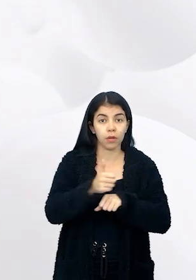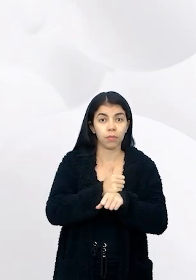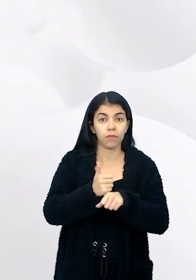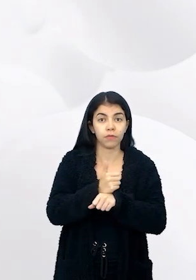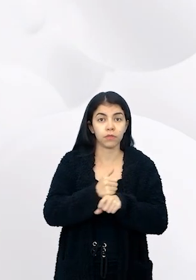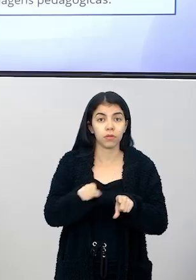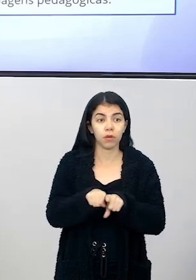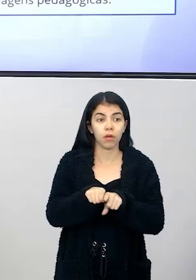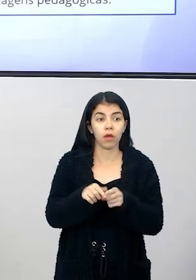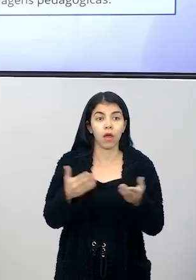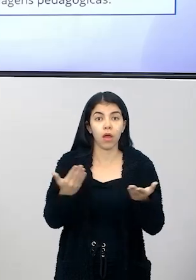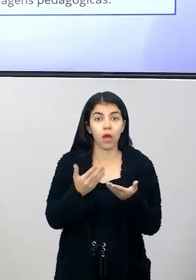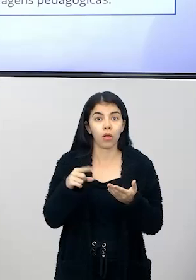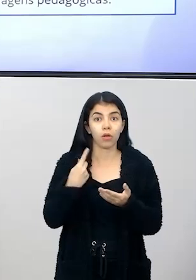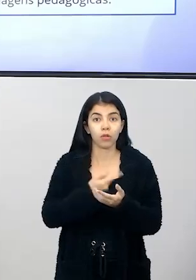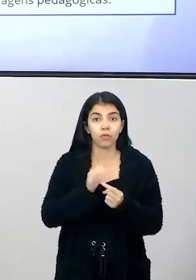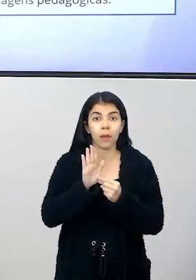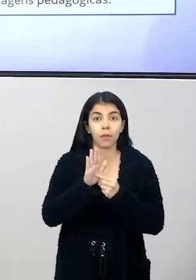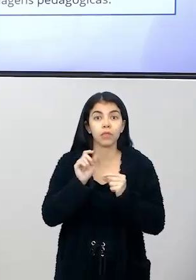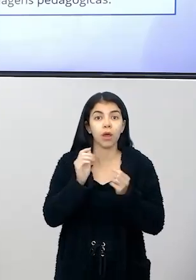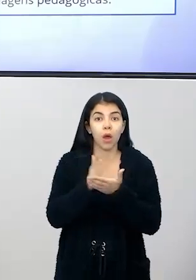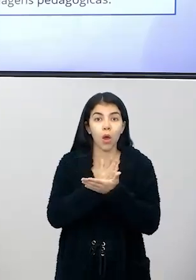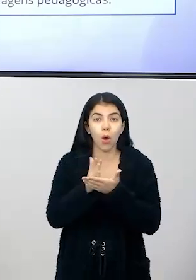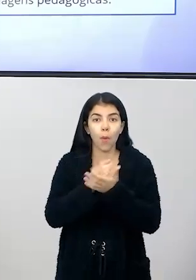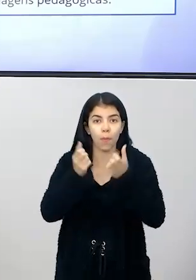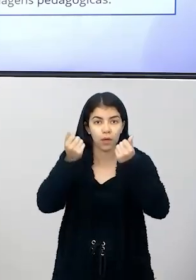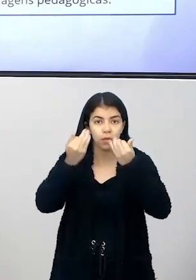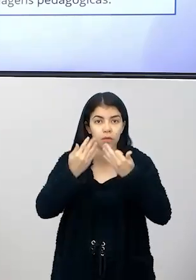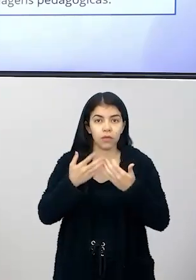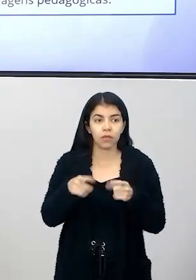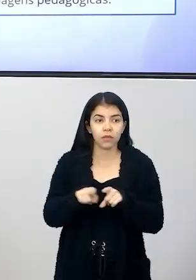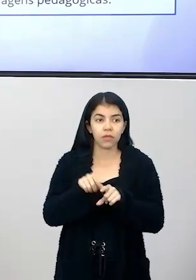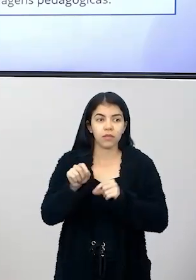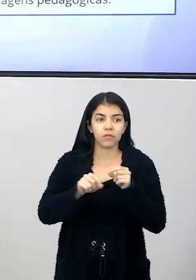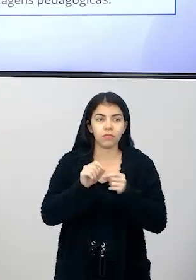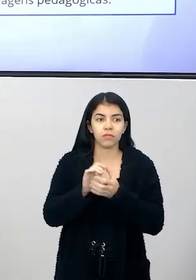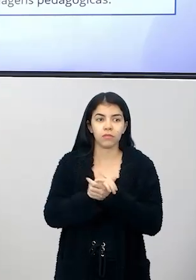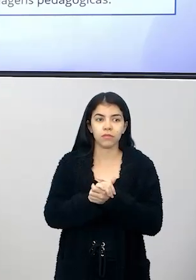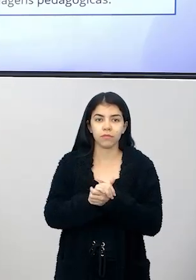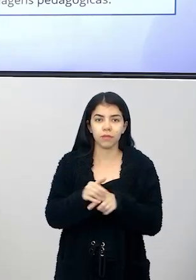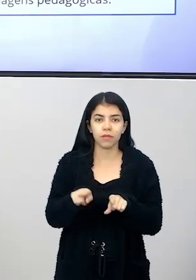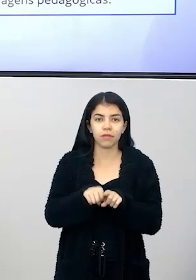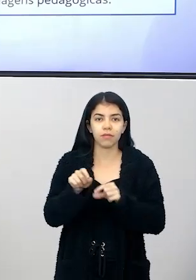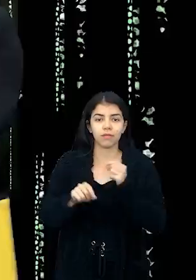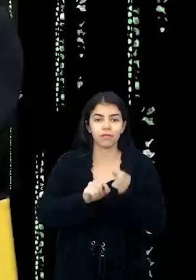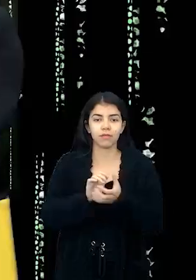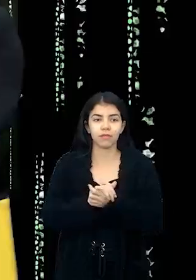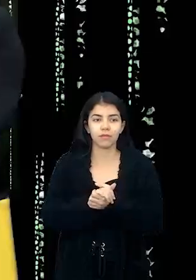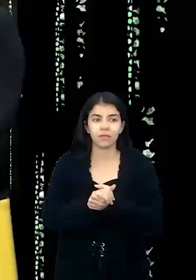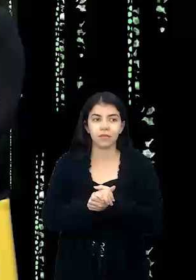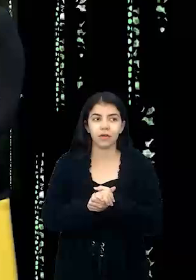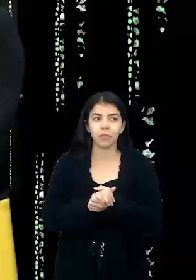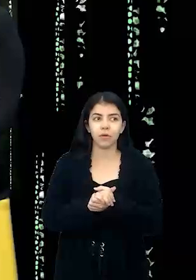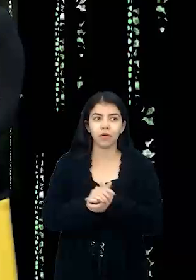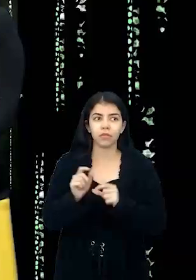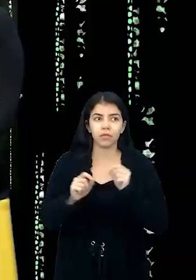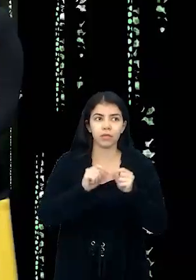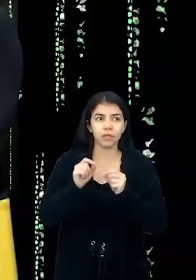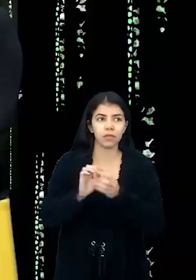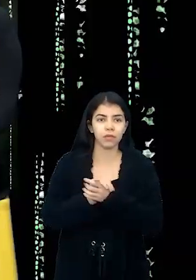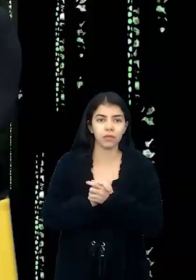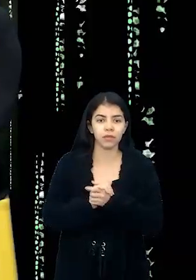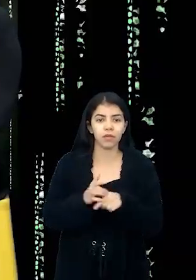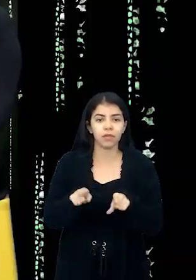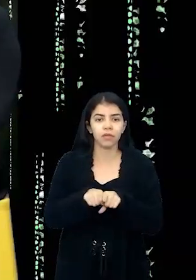agora a formadora Ana vai trazer para a gente aí algumas definições, não é, Ana? E aí a gente vai falar um pouquinho sobre o que abrange essa cultura digital.